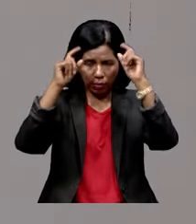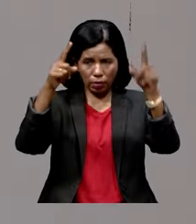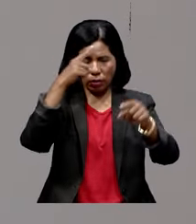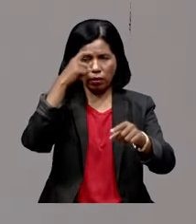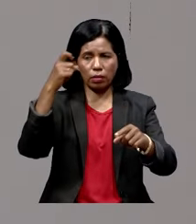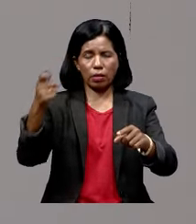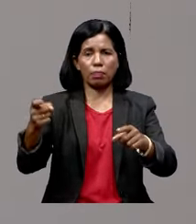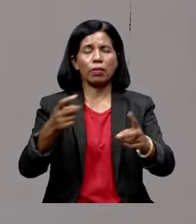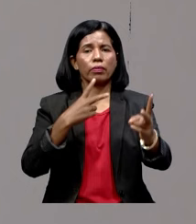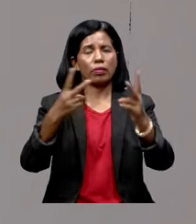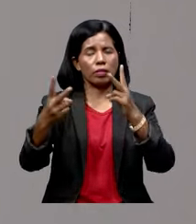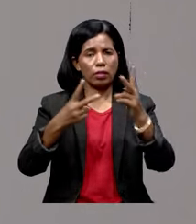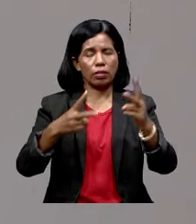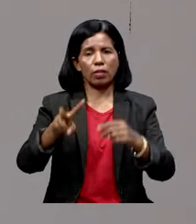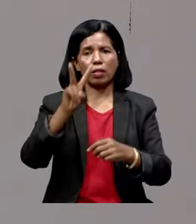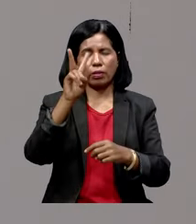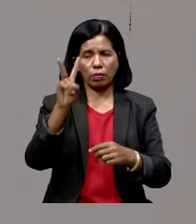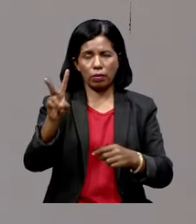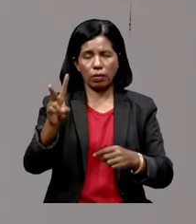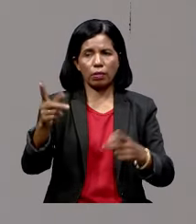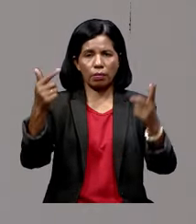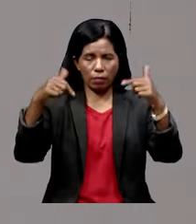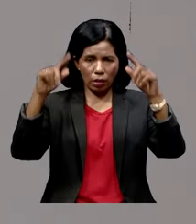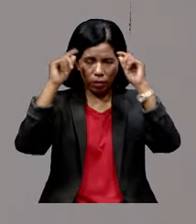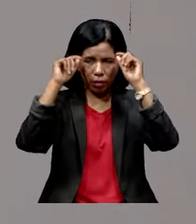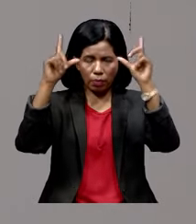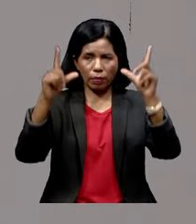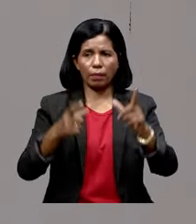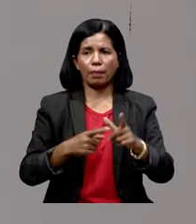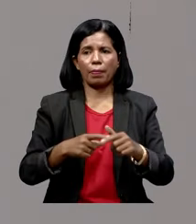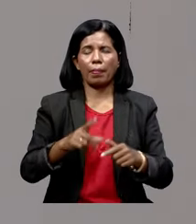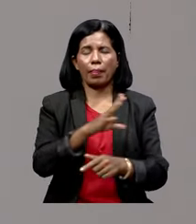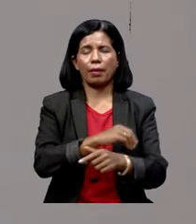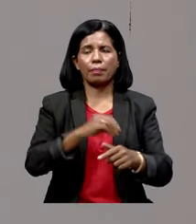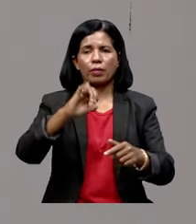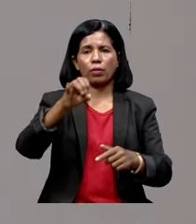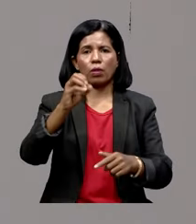Segunda visita, Papa Ida, Mai Timor.